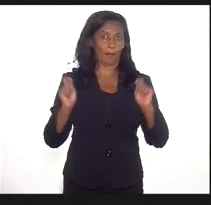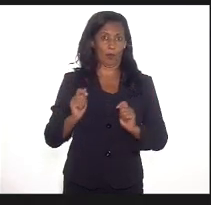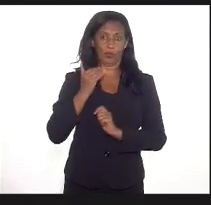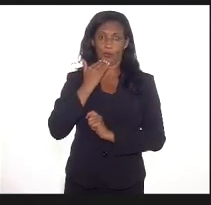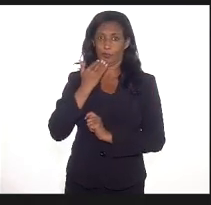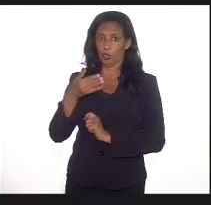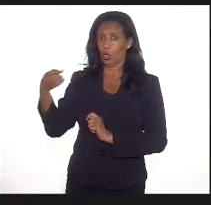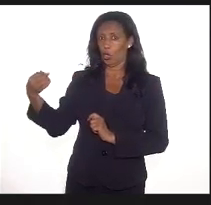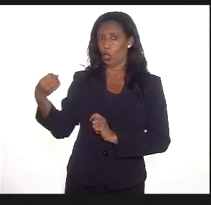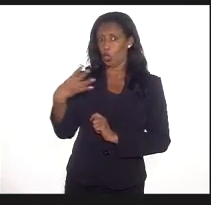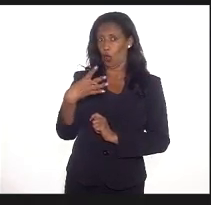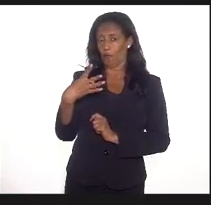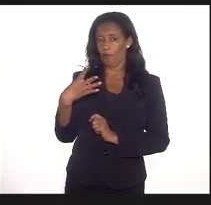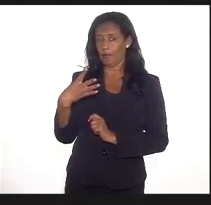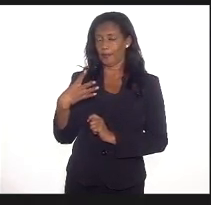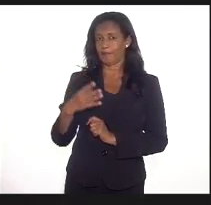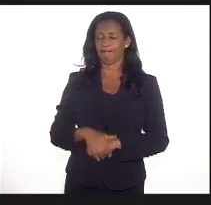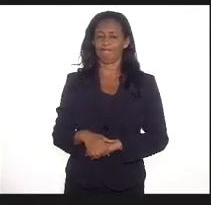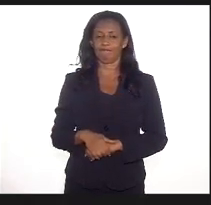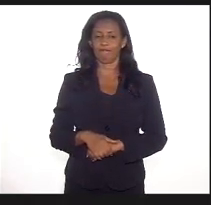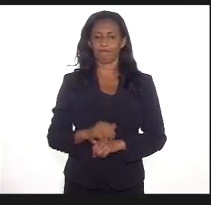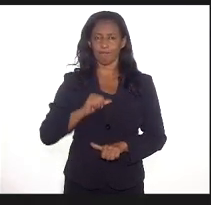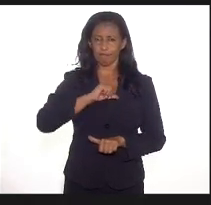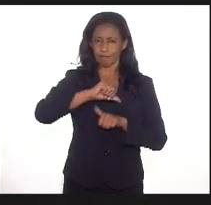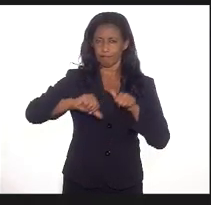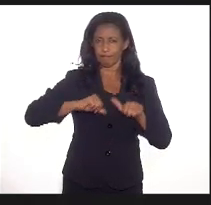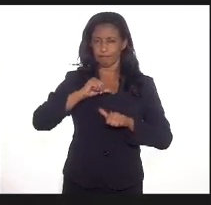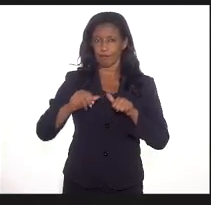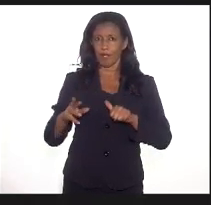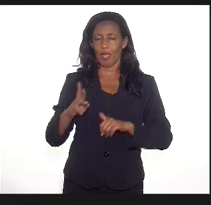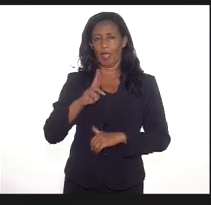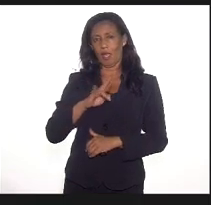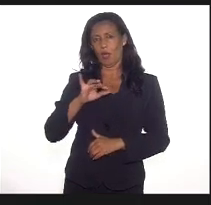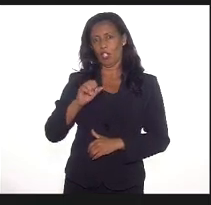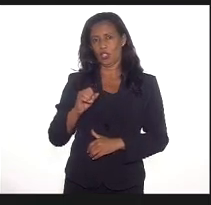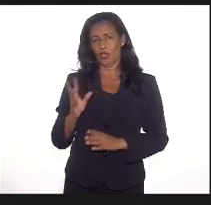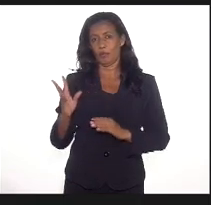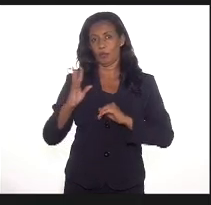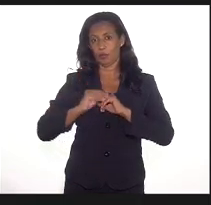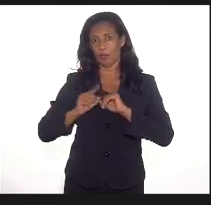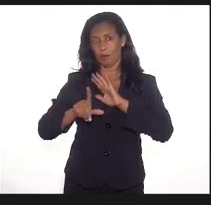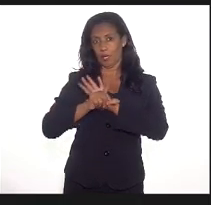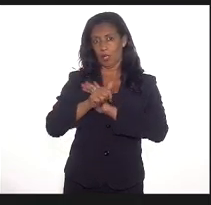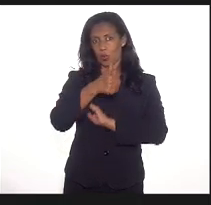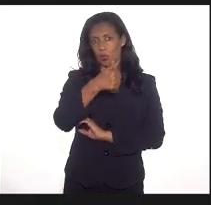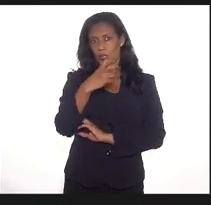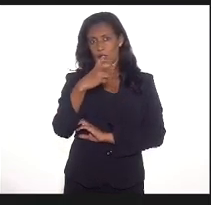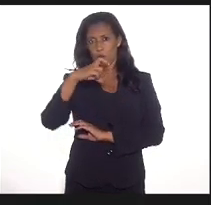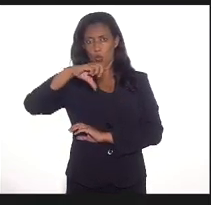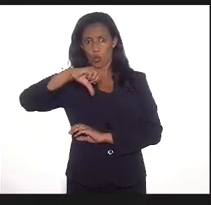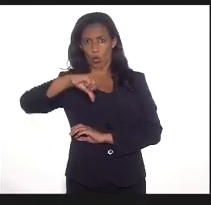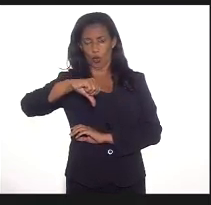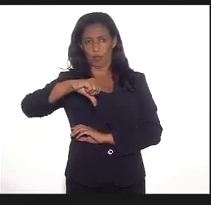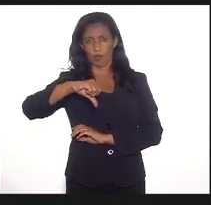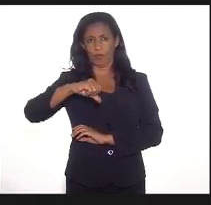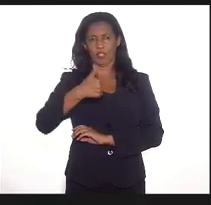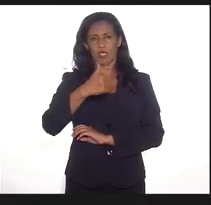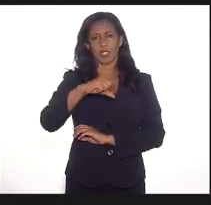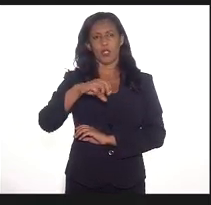pedir nova adesão ao regime nos termos da Lei Complementar 159, de 19 de maio